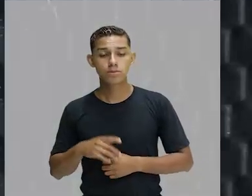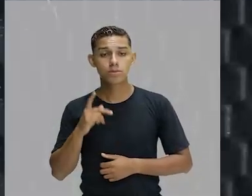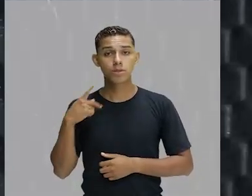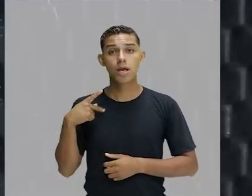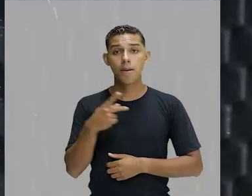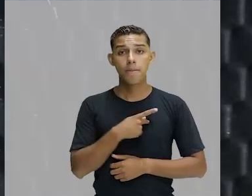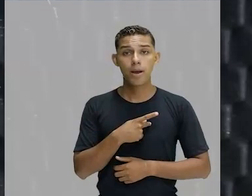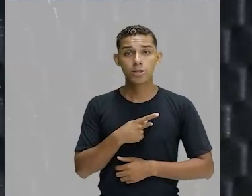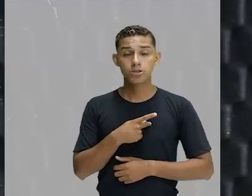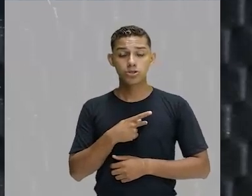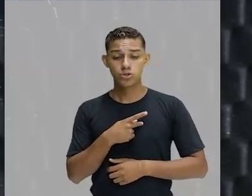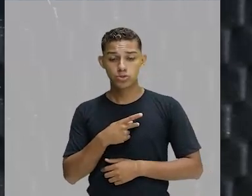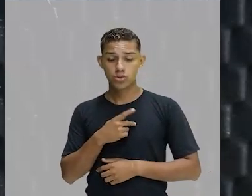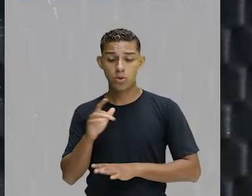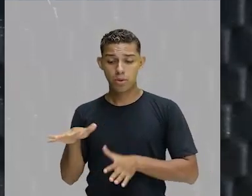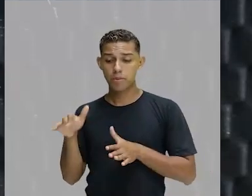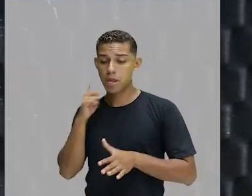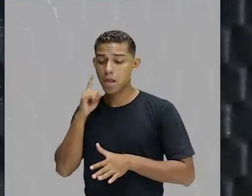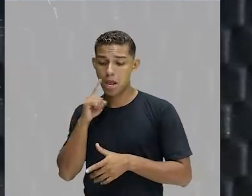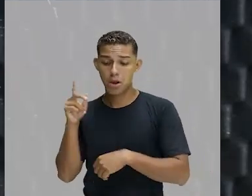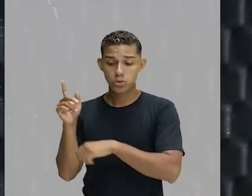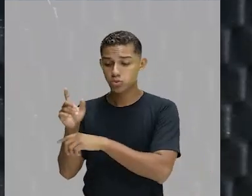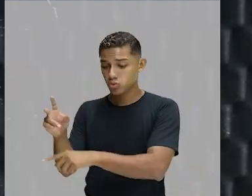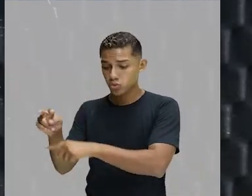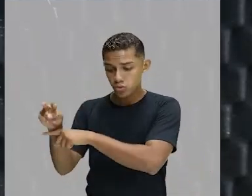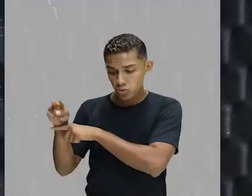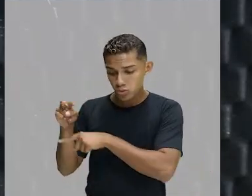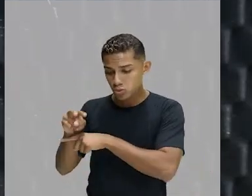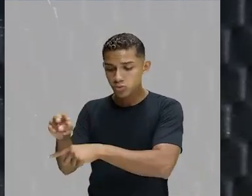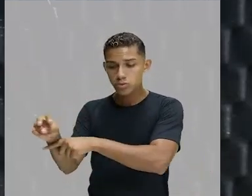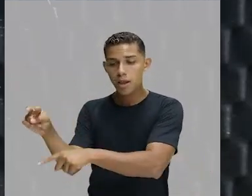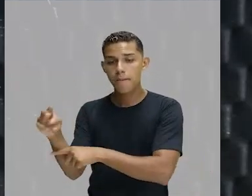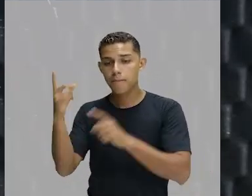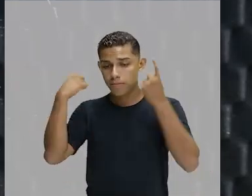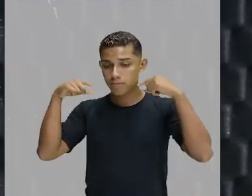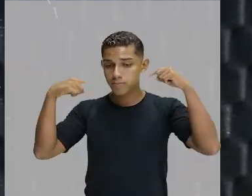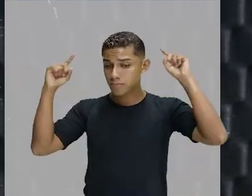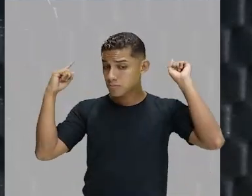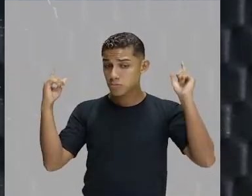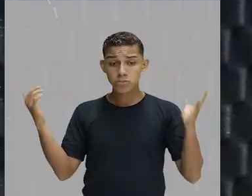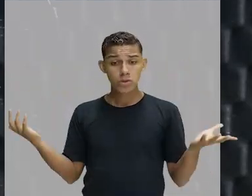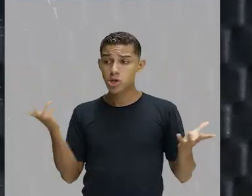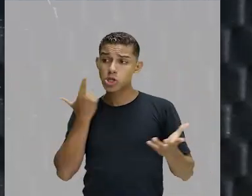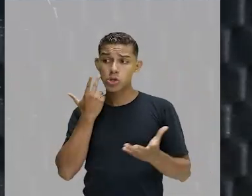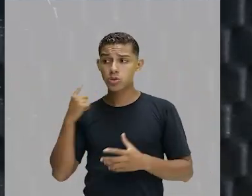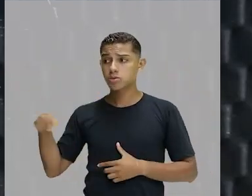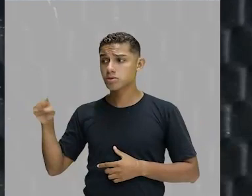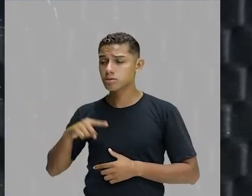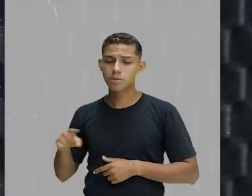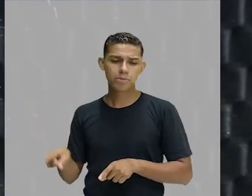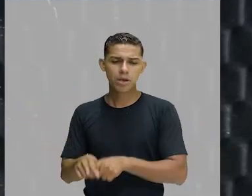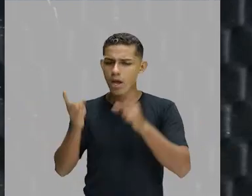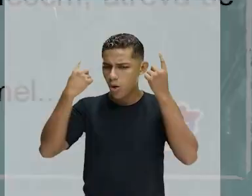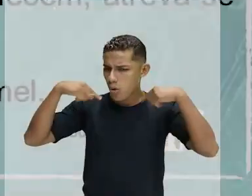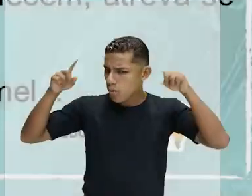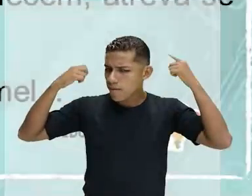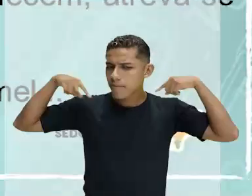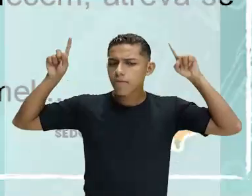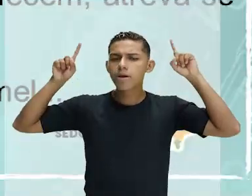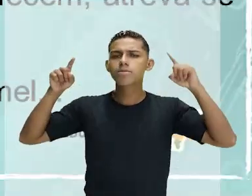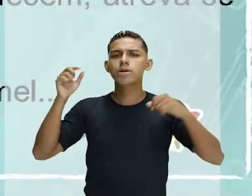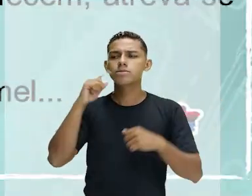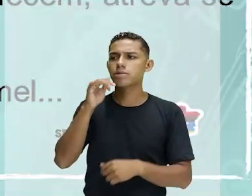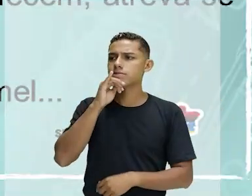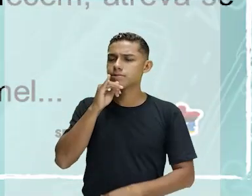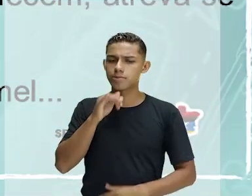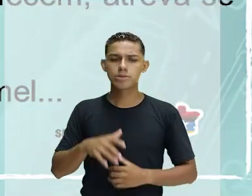cavalos. Gente, e são atividades que são muito comuns para nós aqui, não digo nem tanto a questão da ovelha, mas tipo